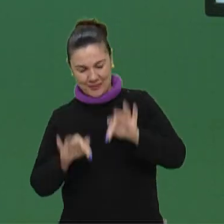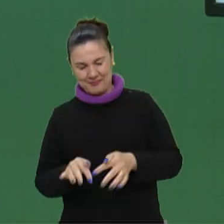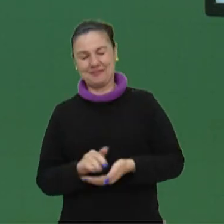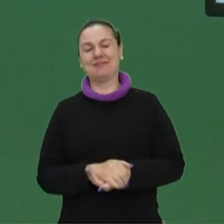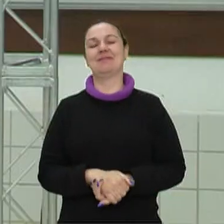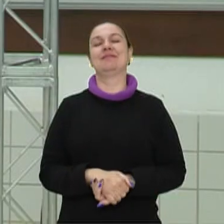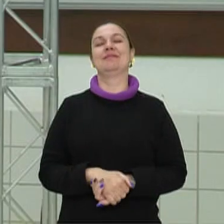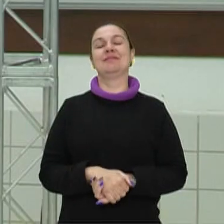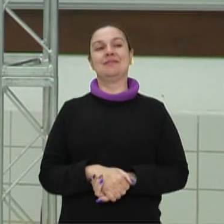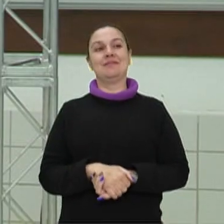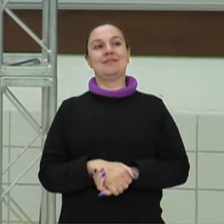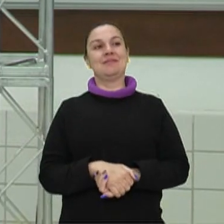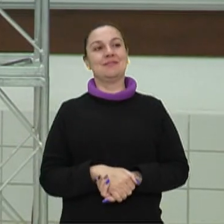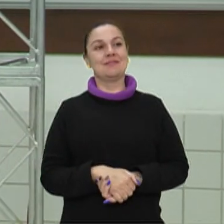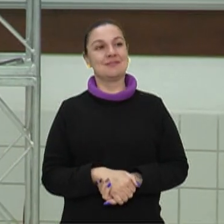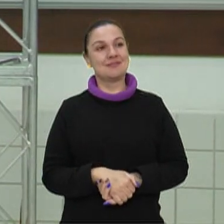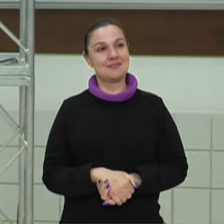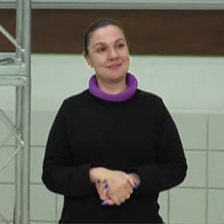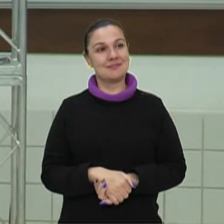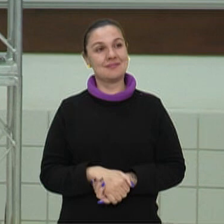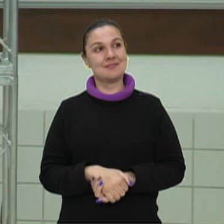ok?